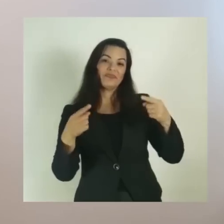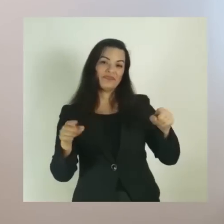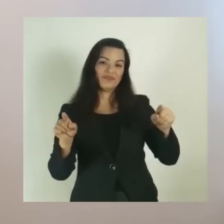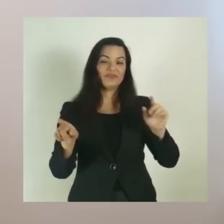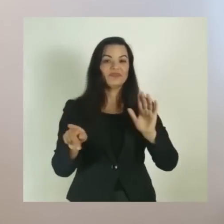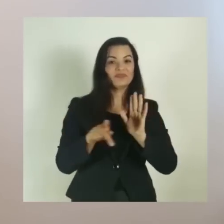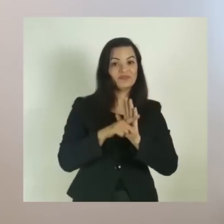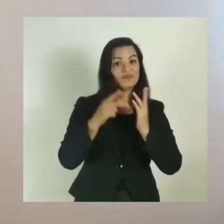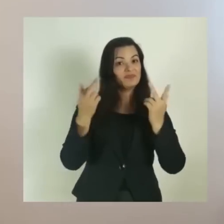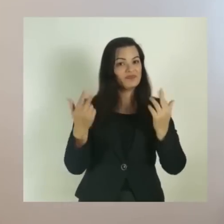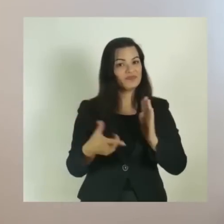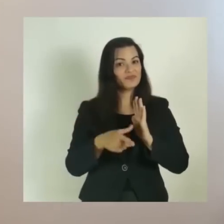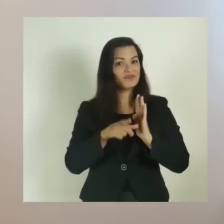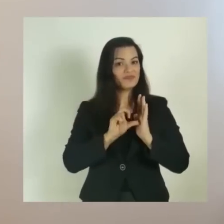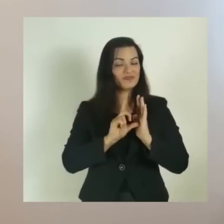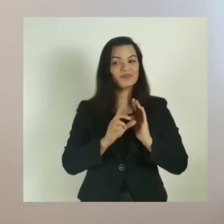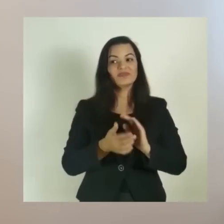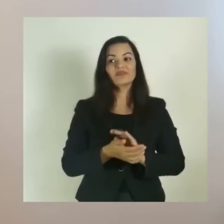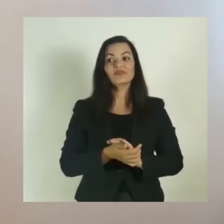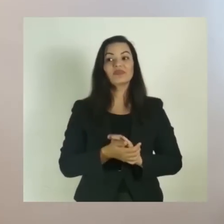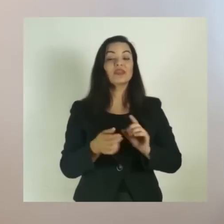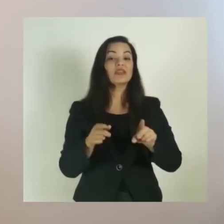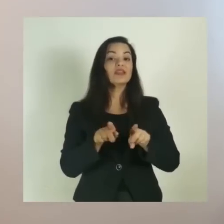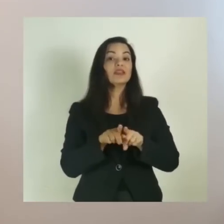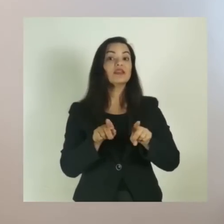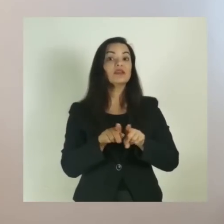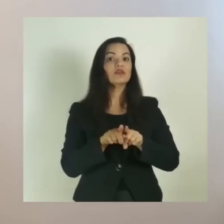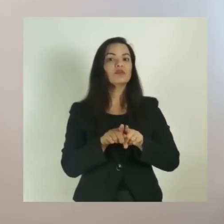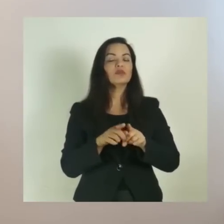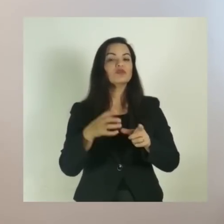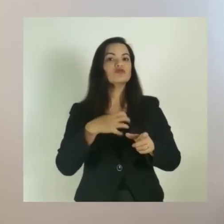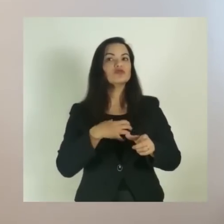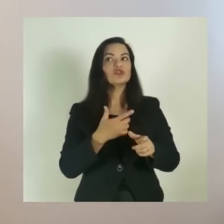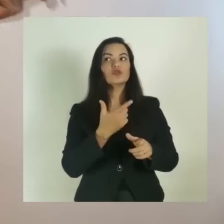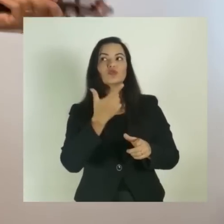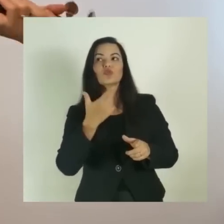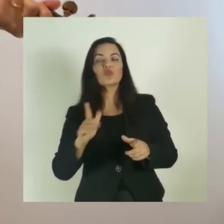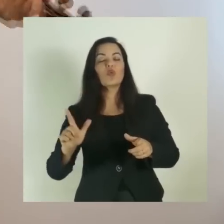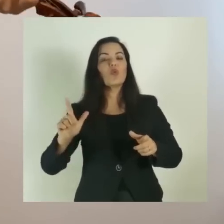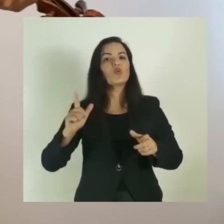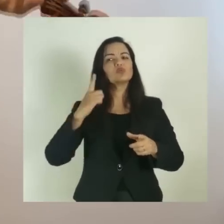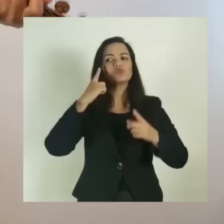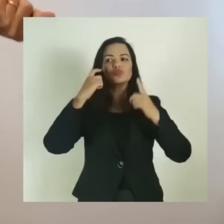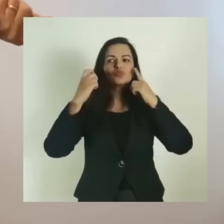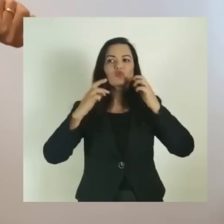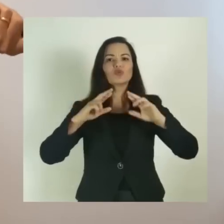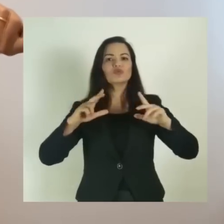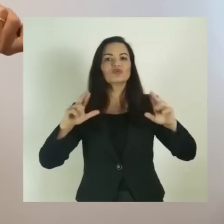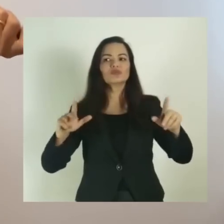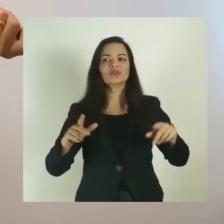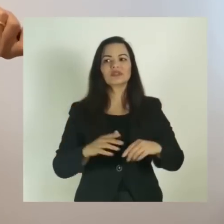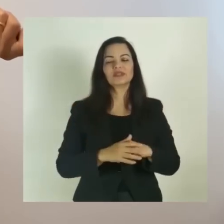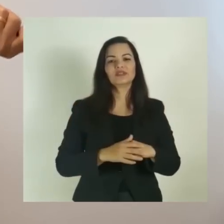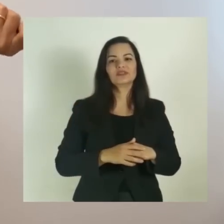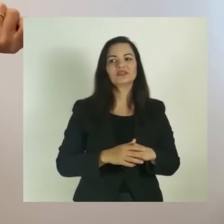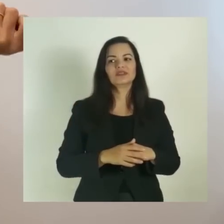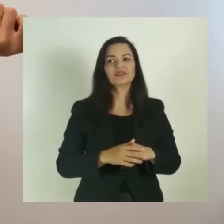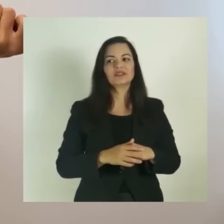Além dele fazer outros tipos de som, como o pizzicato, que